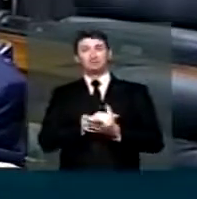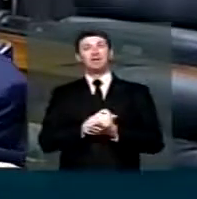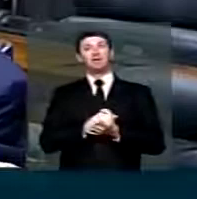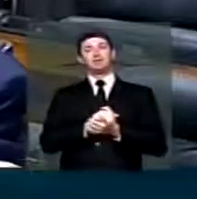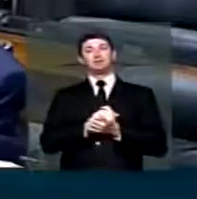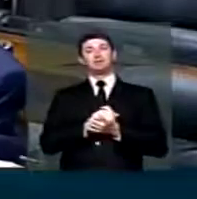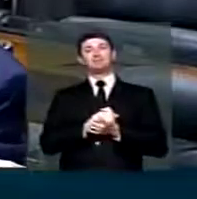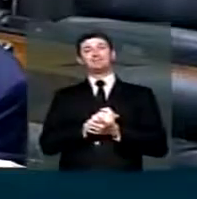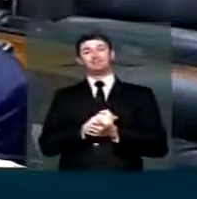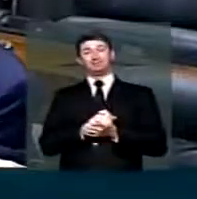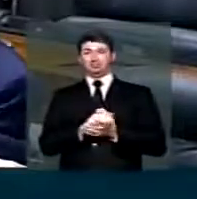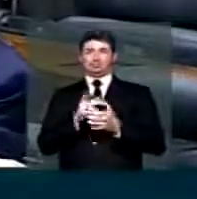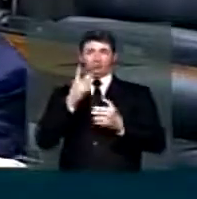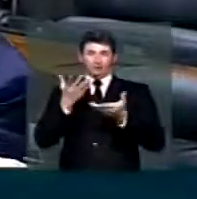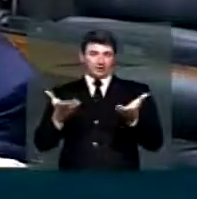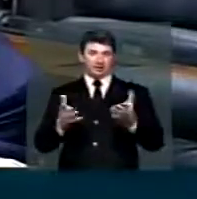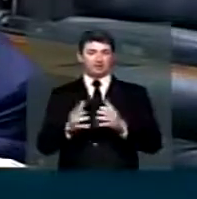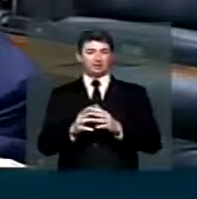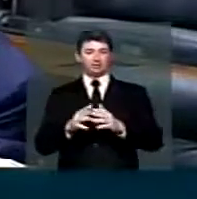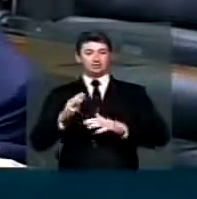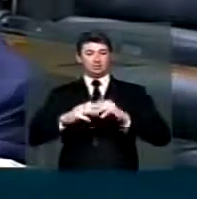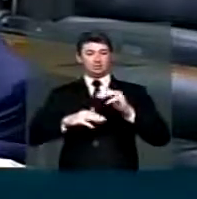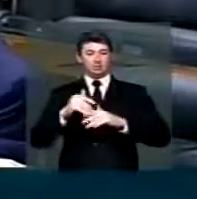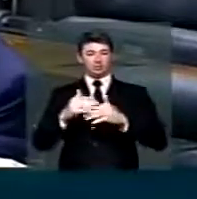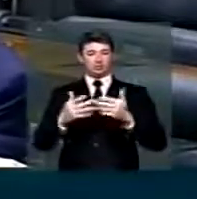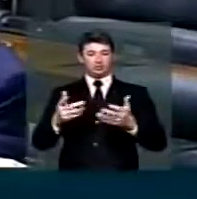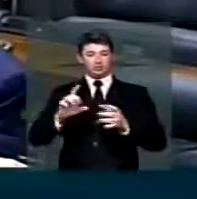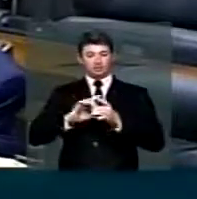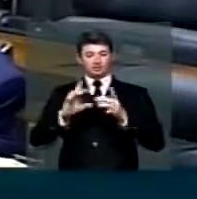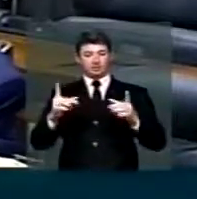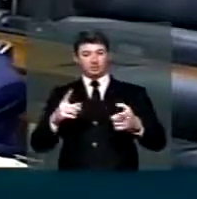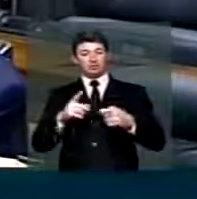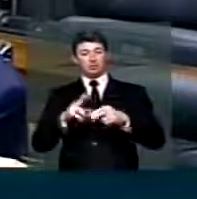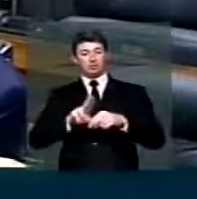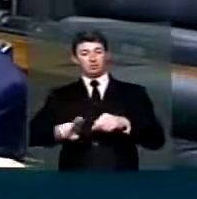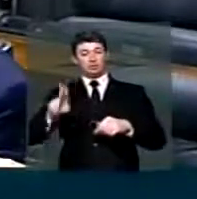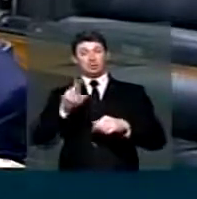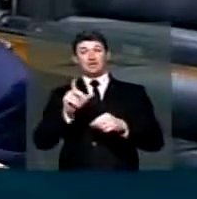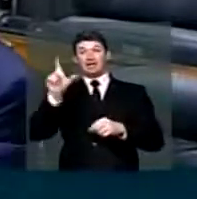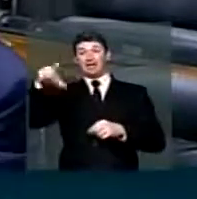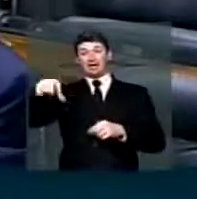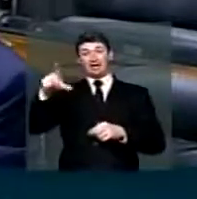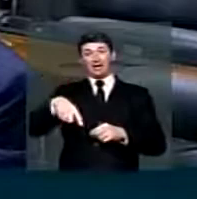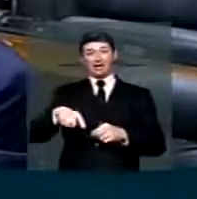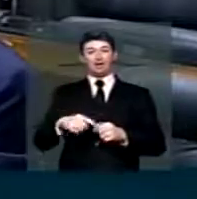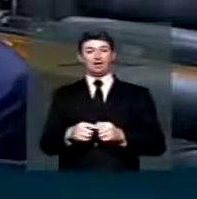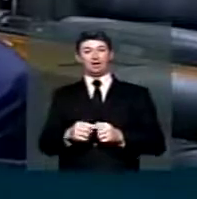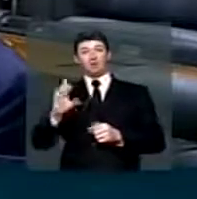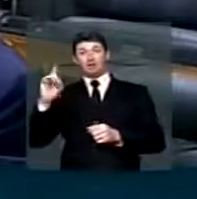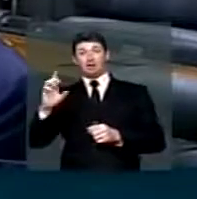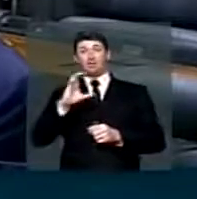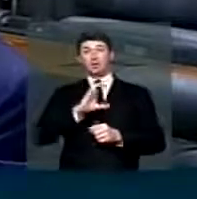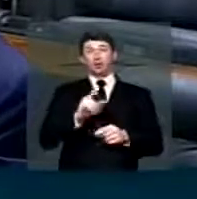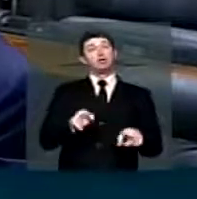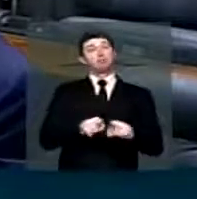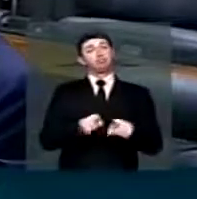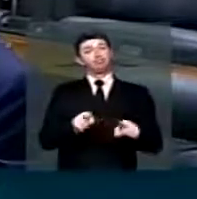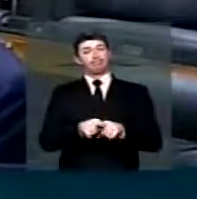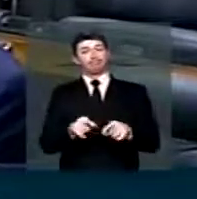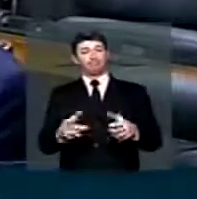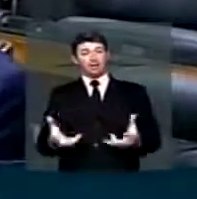seus honorários, vamos dizer assim, uma profissão autônoma, por meio de cartões de crédito e débito, podendo,